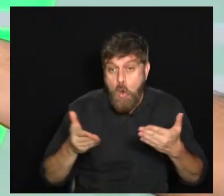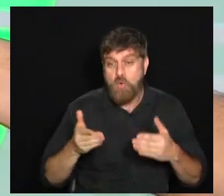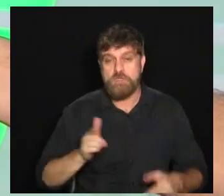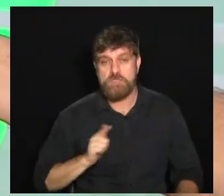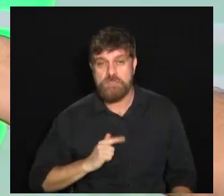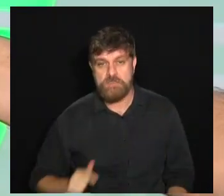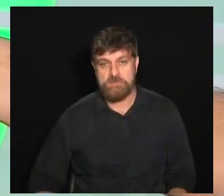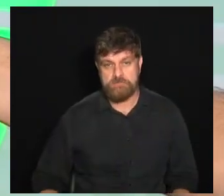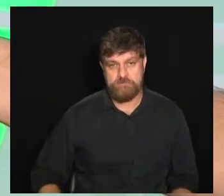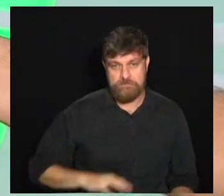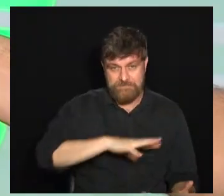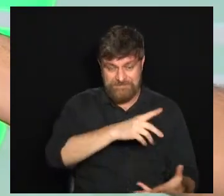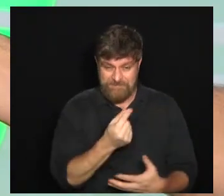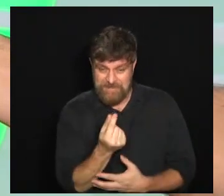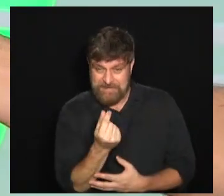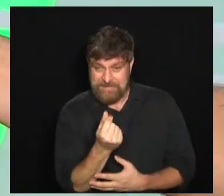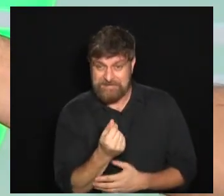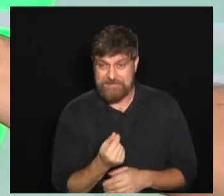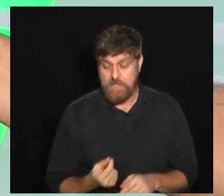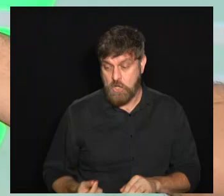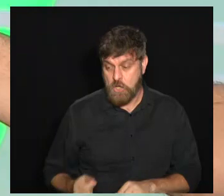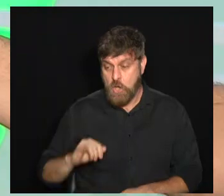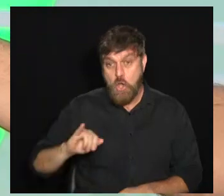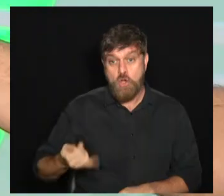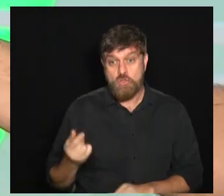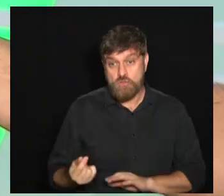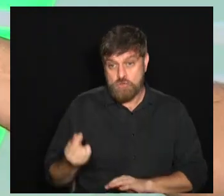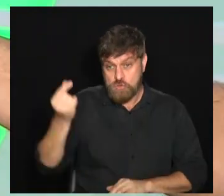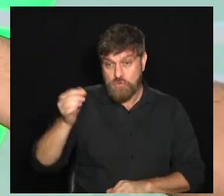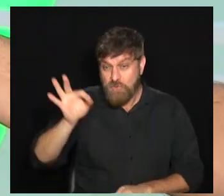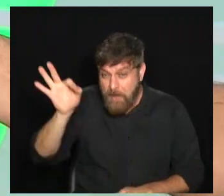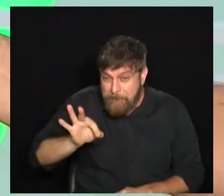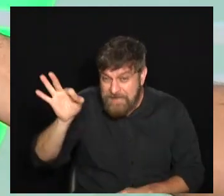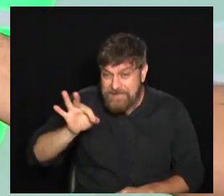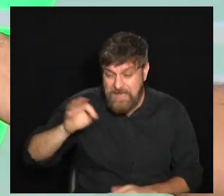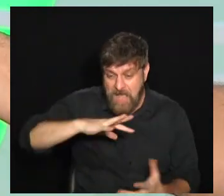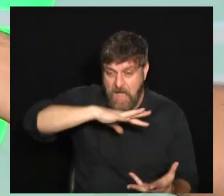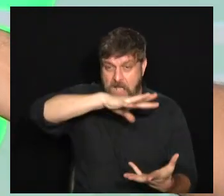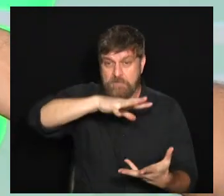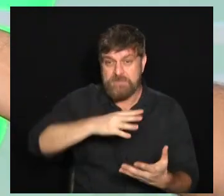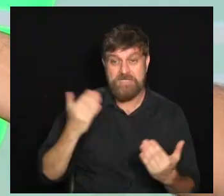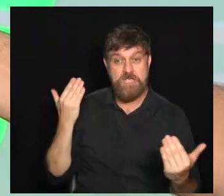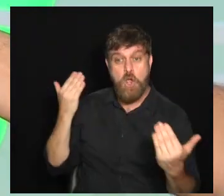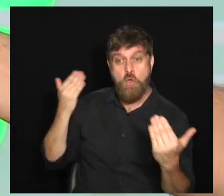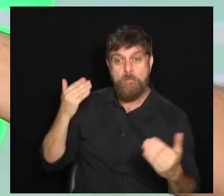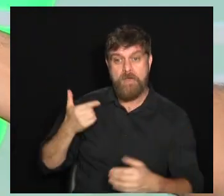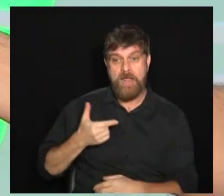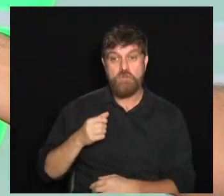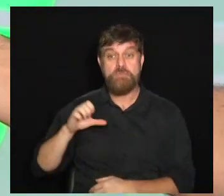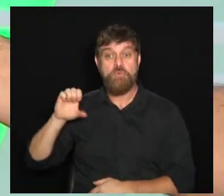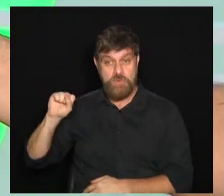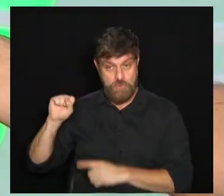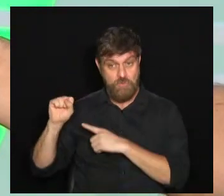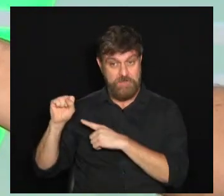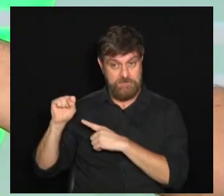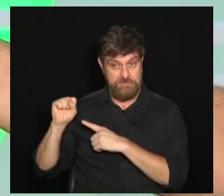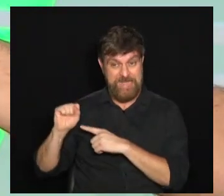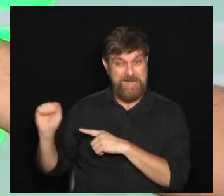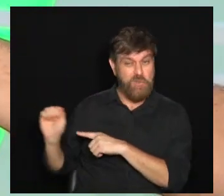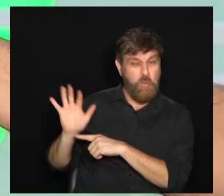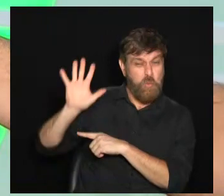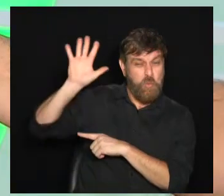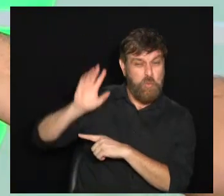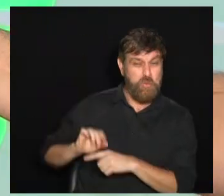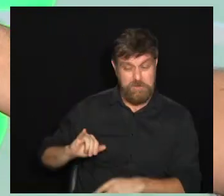política monetária, as taxas de juros hoje já são bem menores em termos mundiais do que era em 2008, quando houve a crise do subprime. Então, os